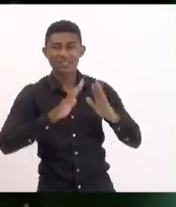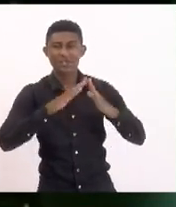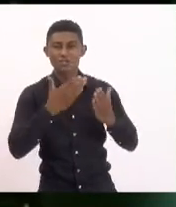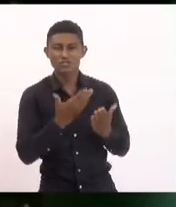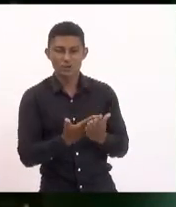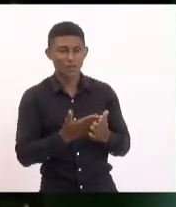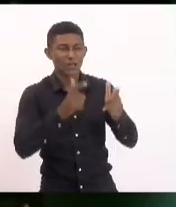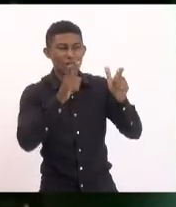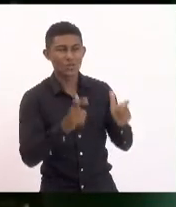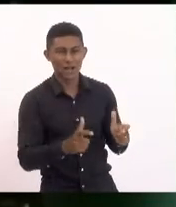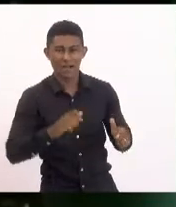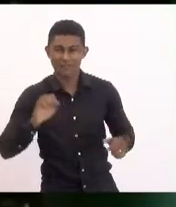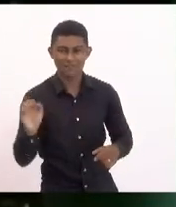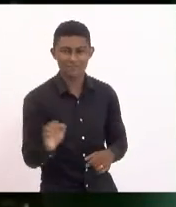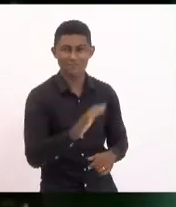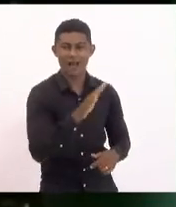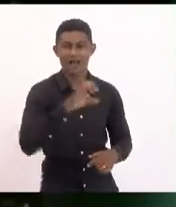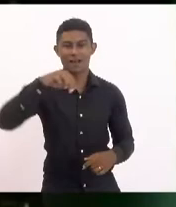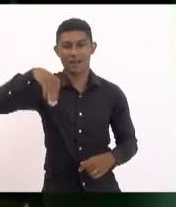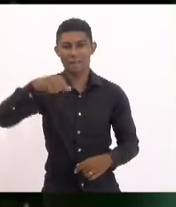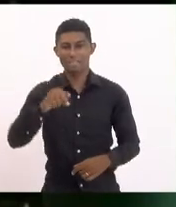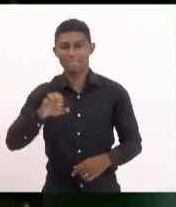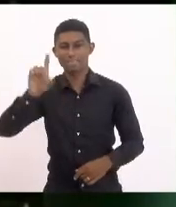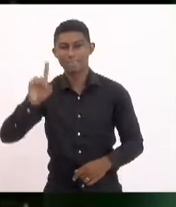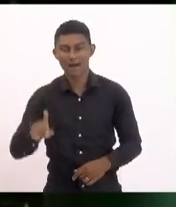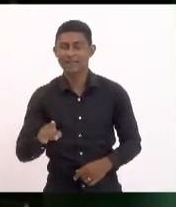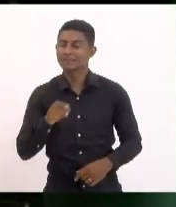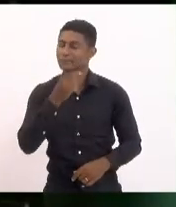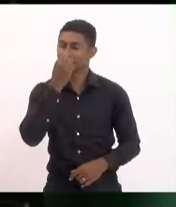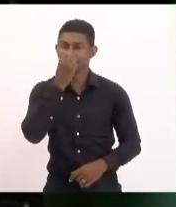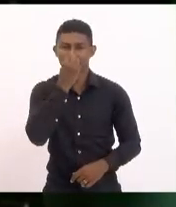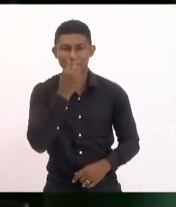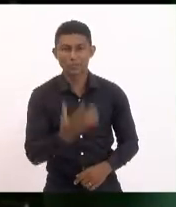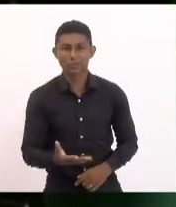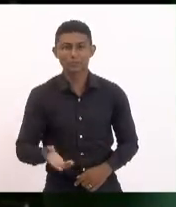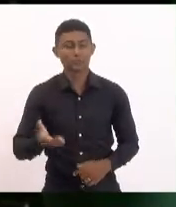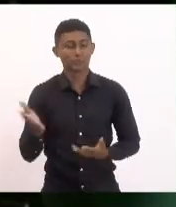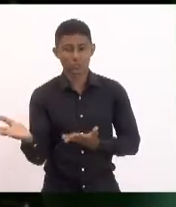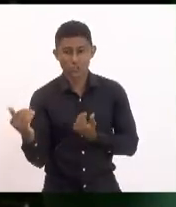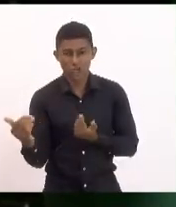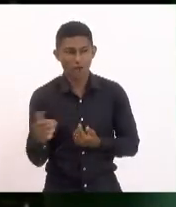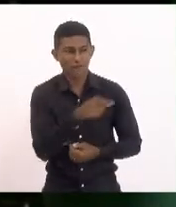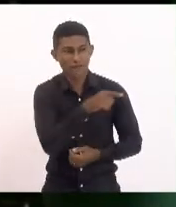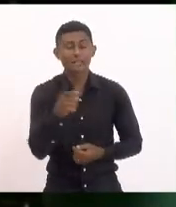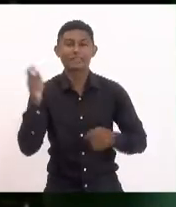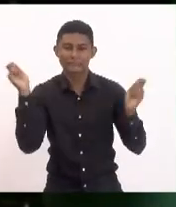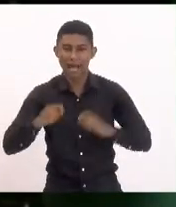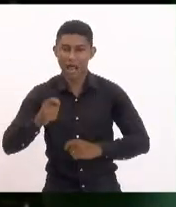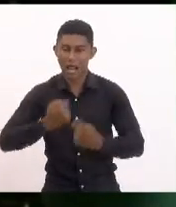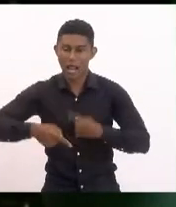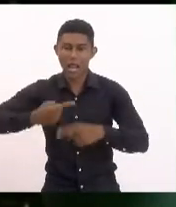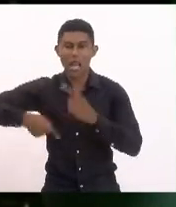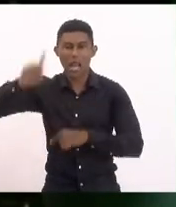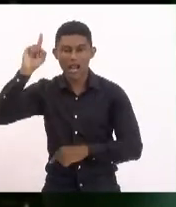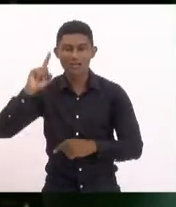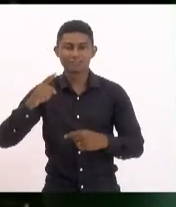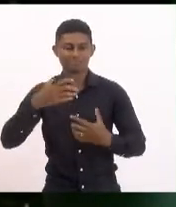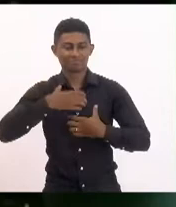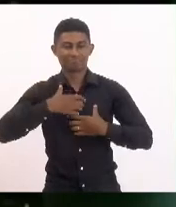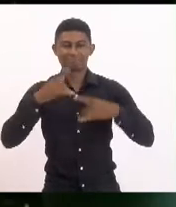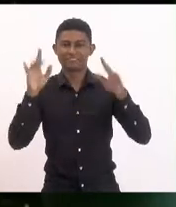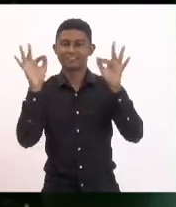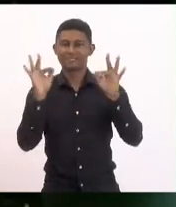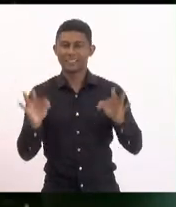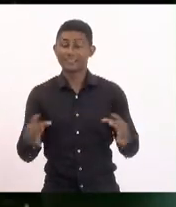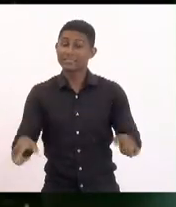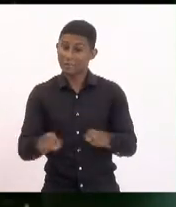Maré traz um respiro para a possibilidade da nossa juventude viver, ser feliz e ser